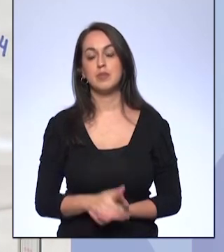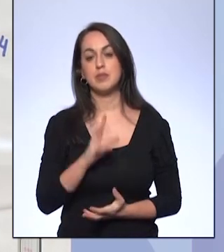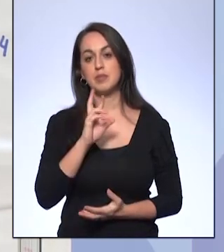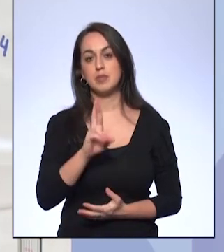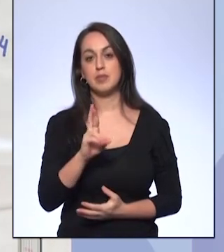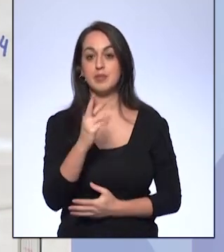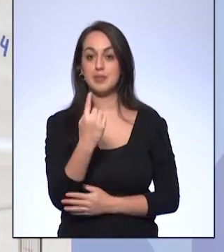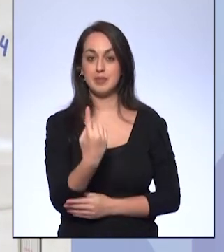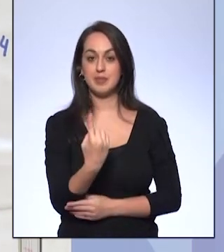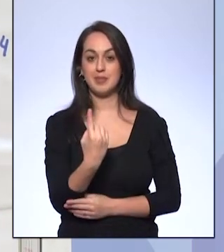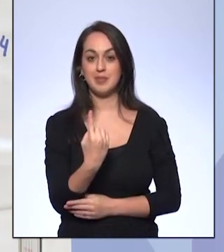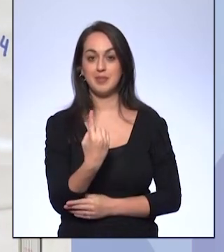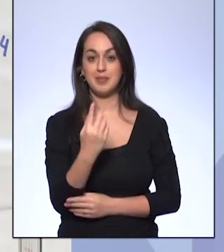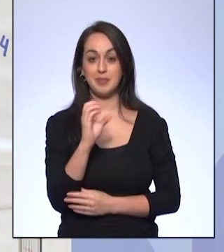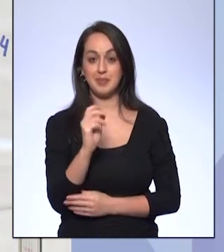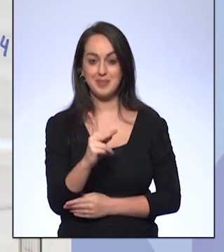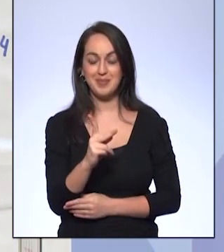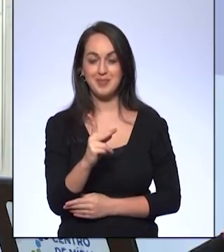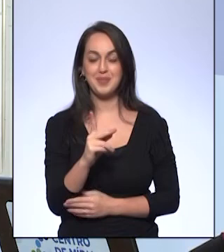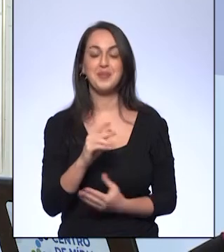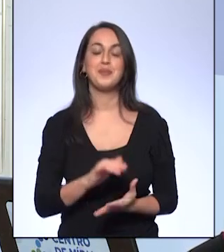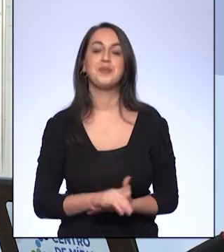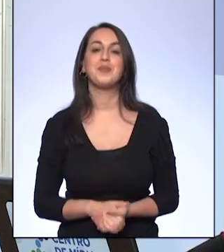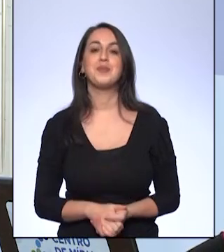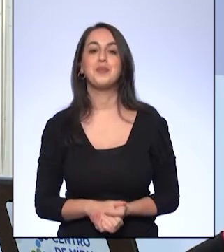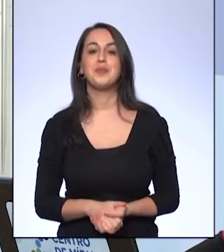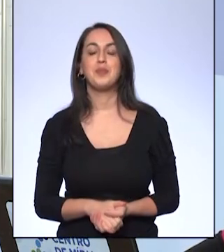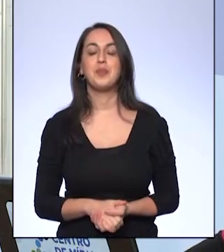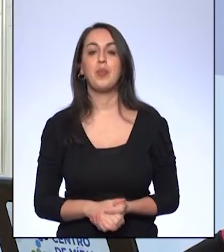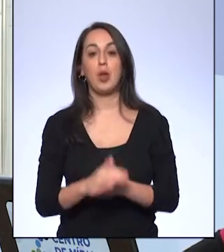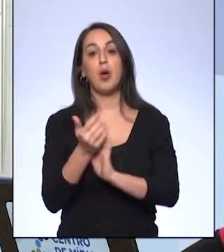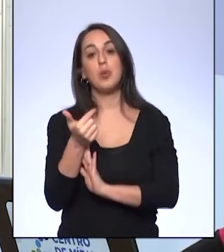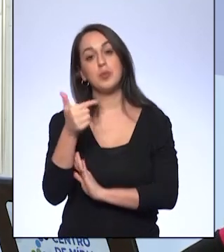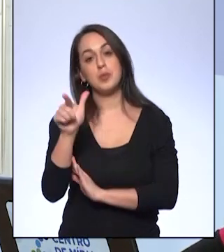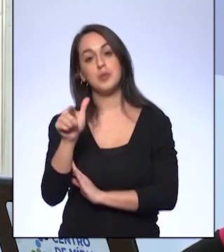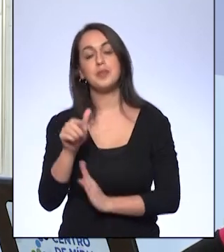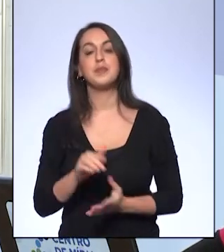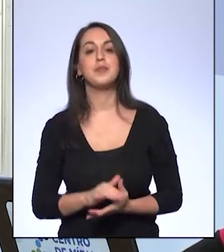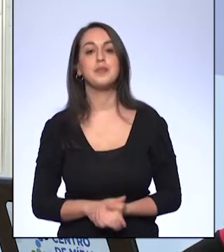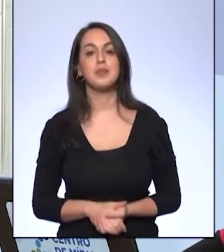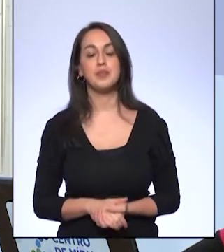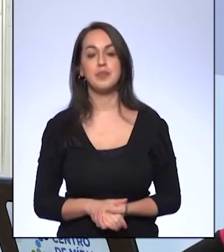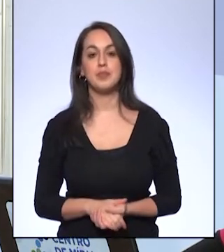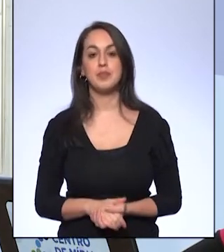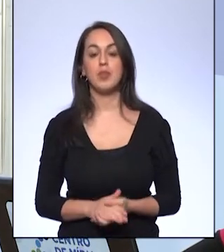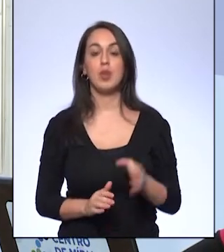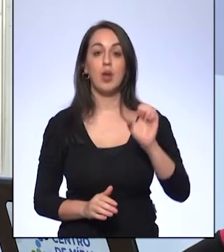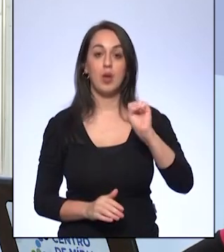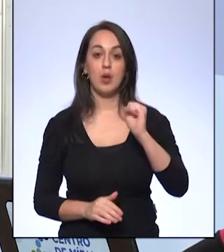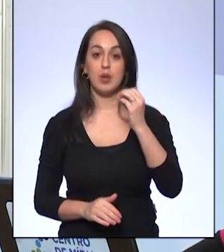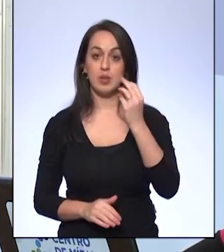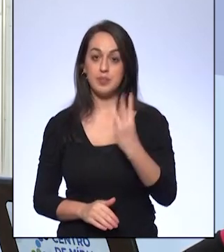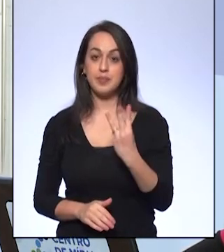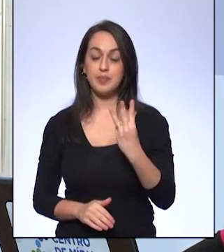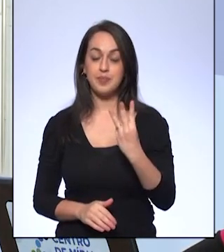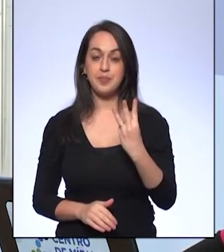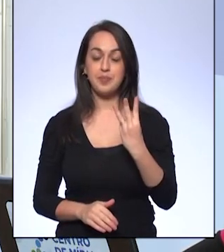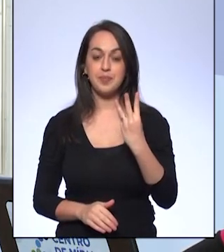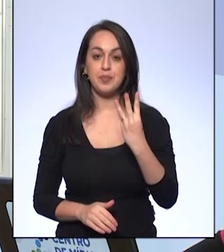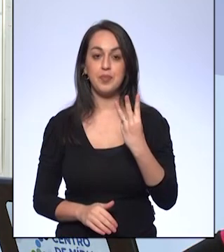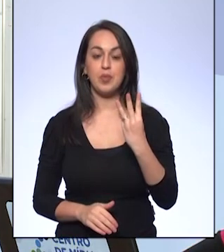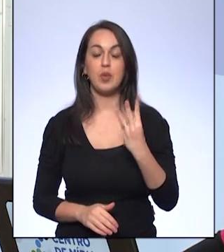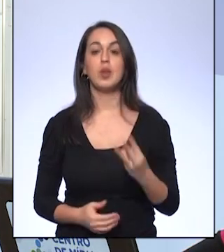1. Ok? Muito bem, vamos para o S3. O que é o S3? O S3,